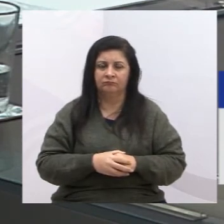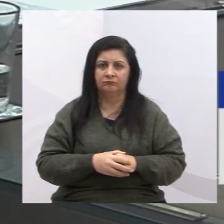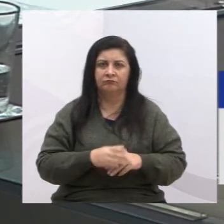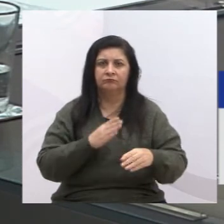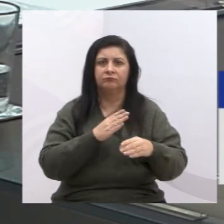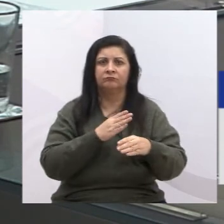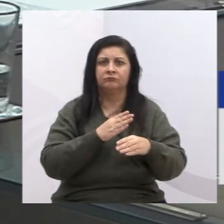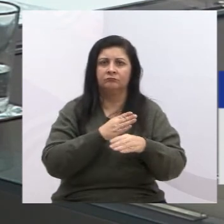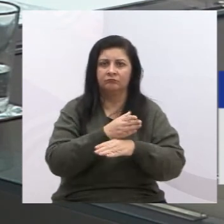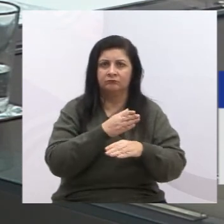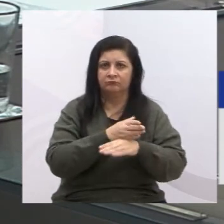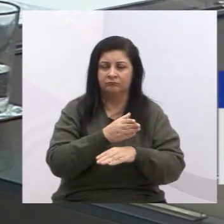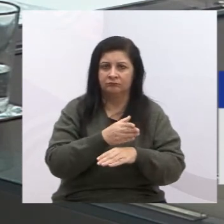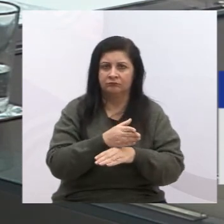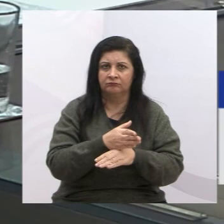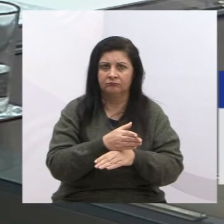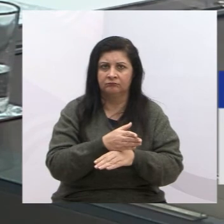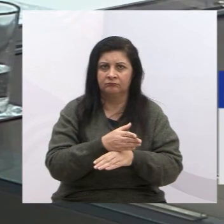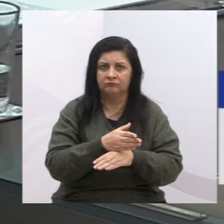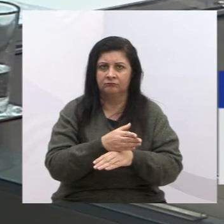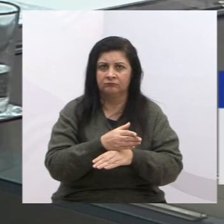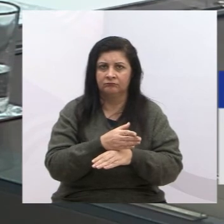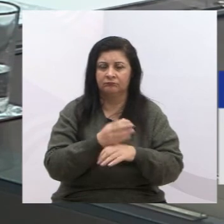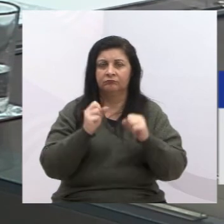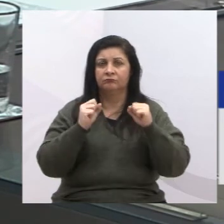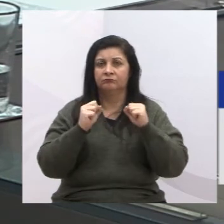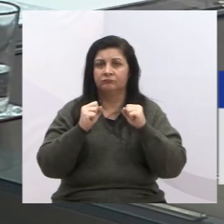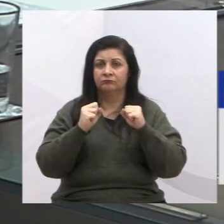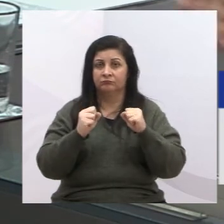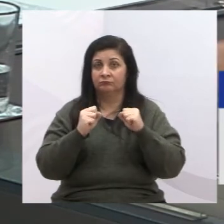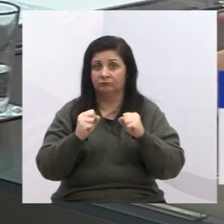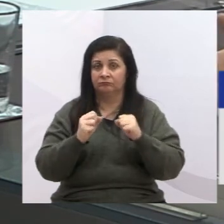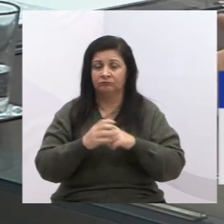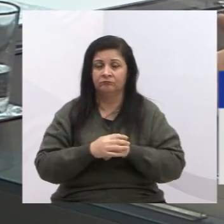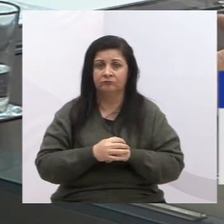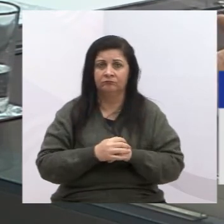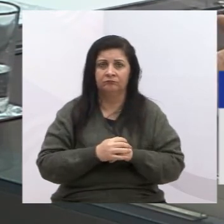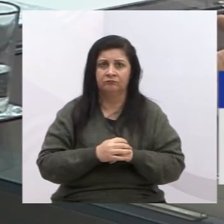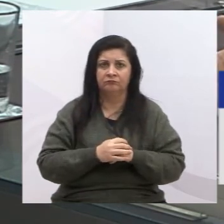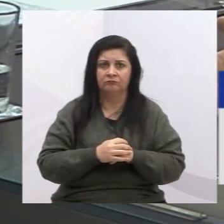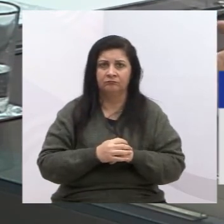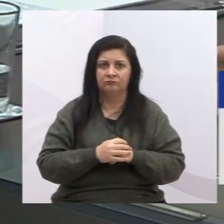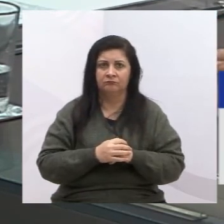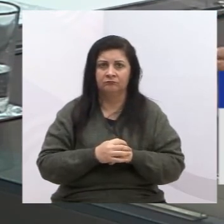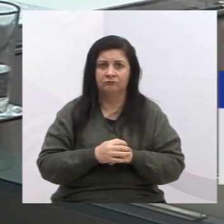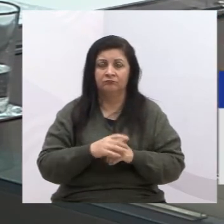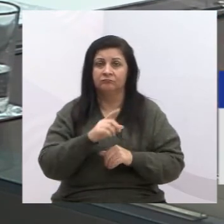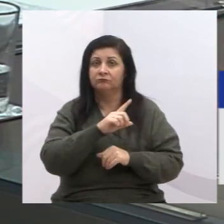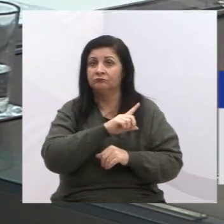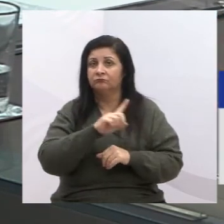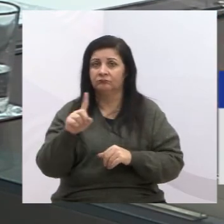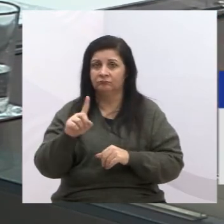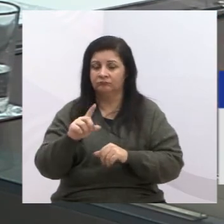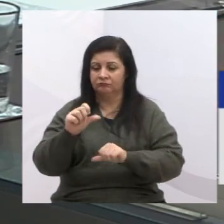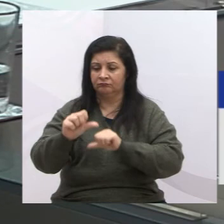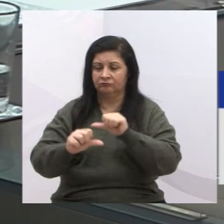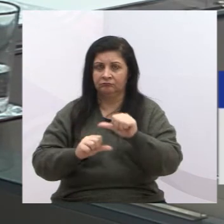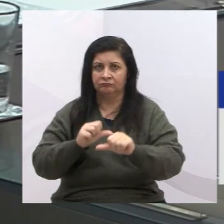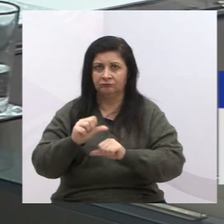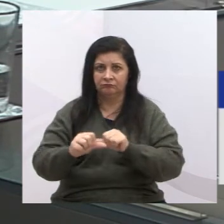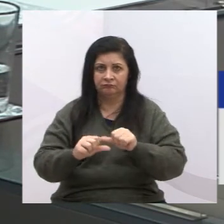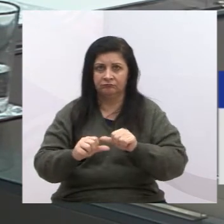às possibilidades do poder público. E quando a gente fala em fator não modificável, mas